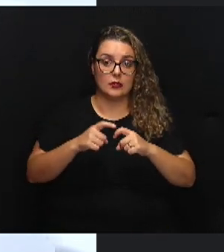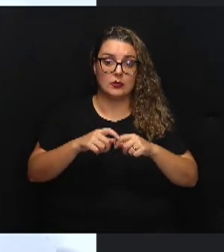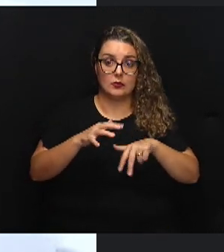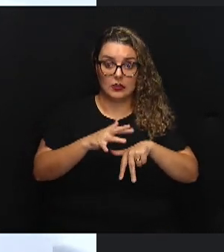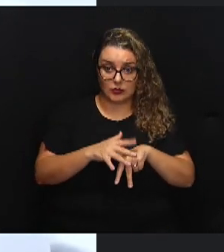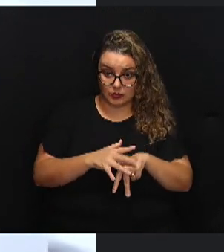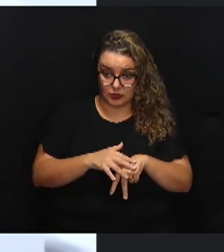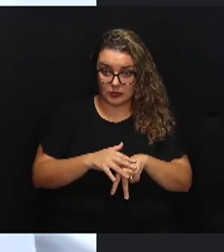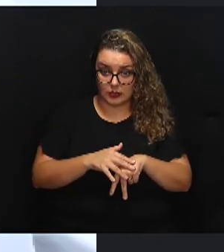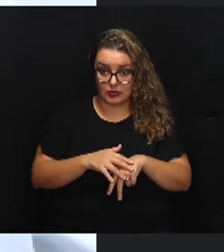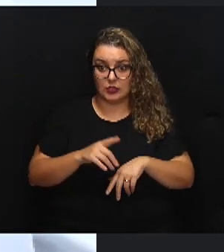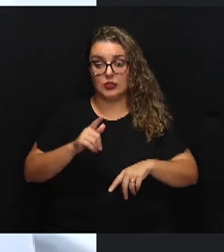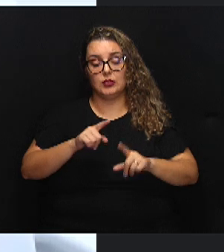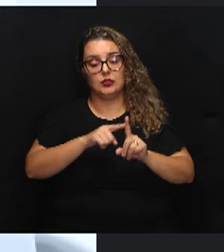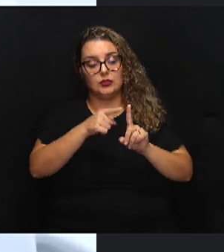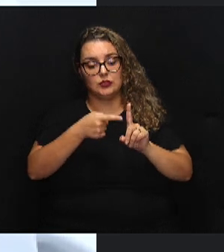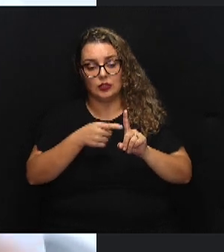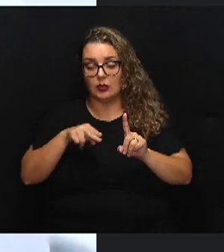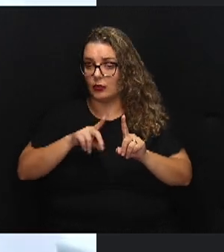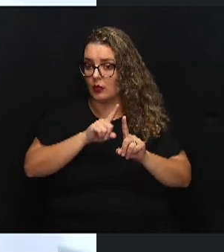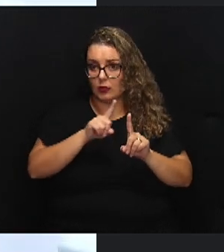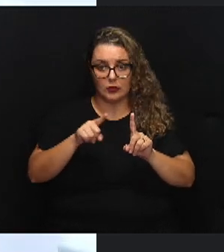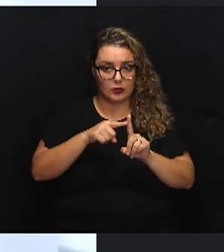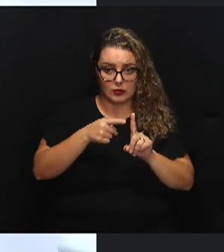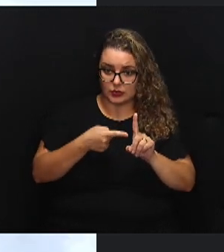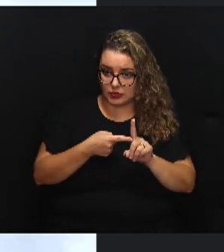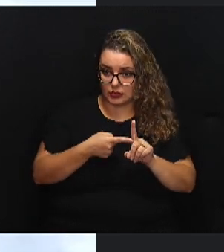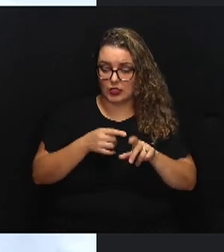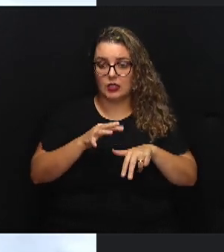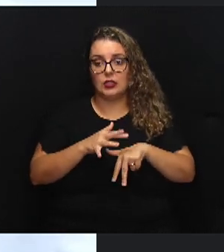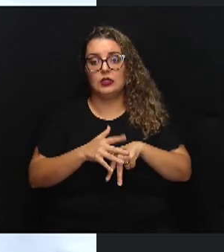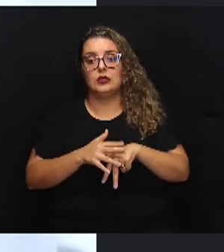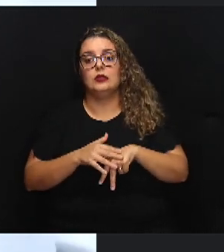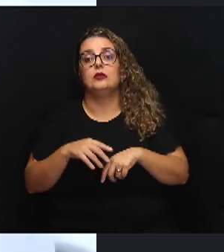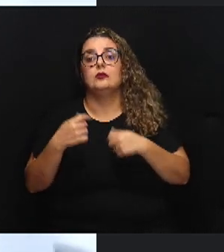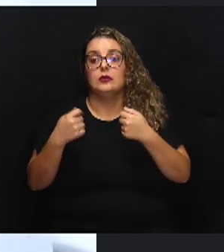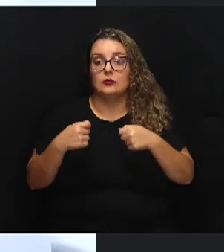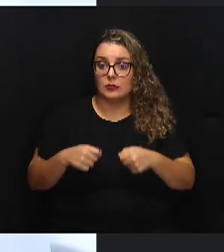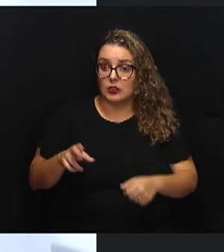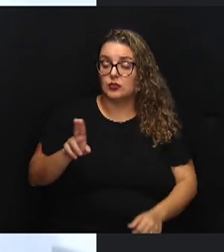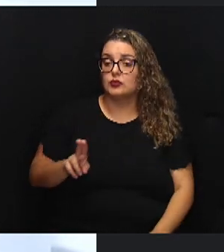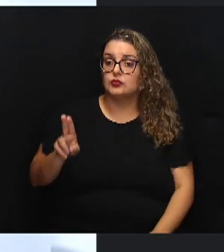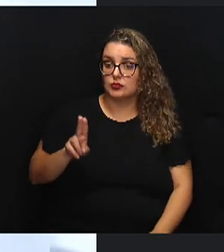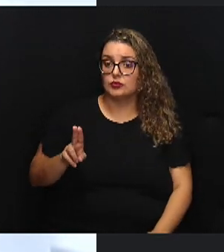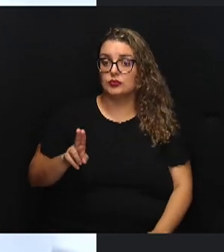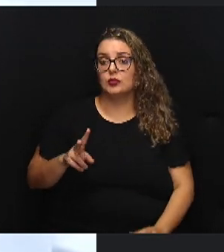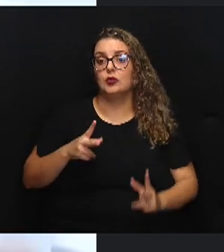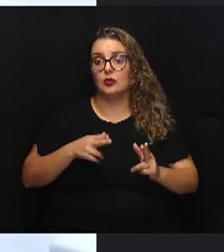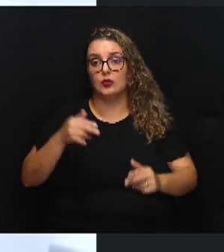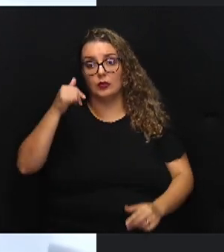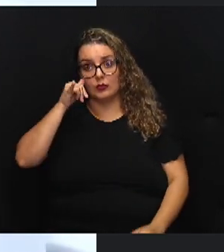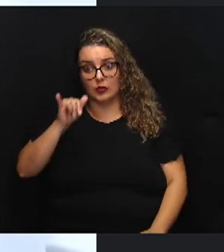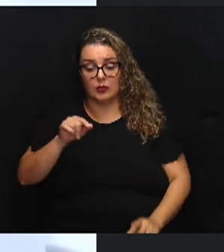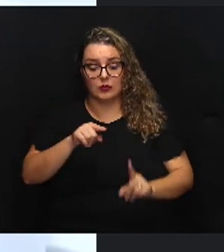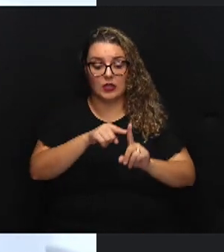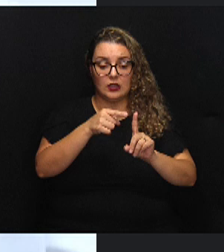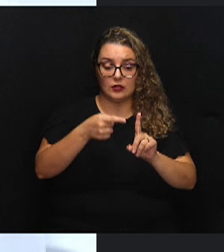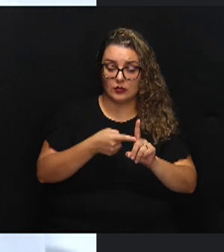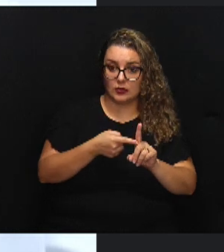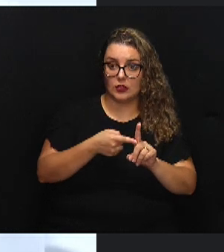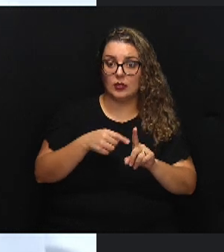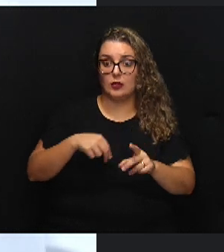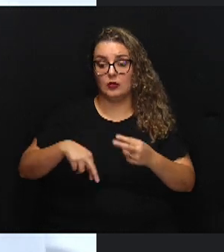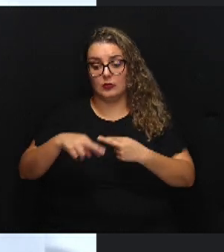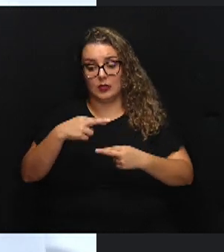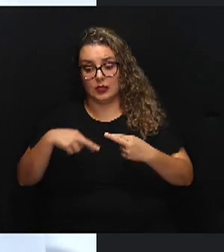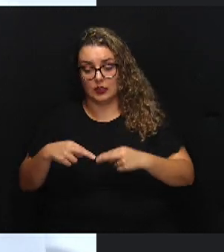paciente, gestante ou não gestante, da paciente que vai precisar usar como prevenção de gestação ou por uma questão